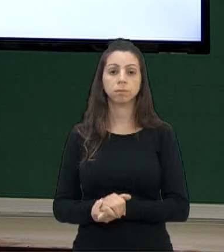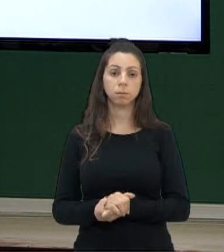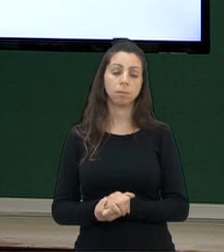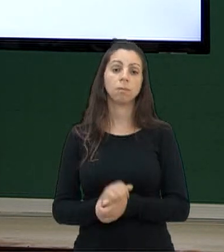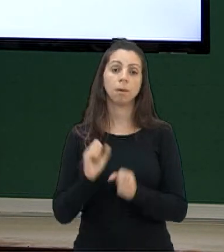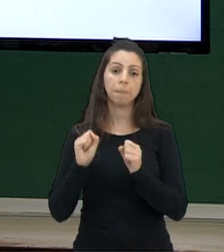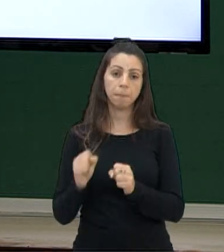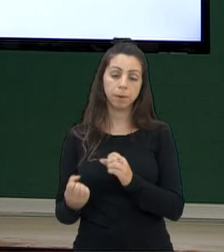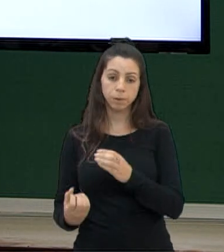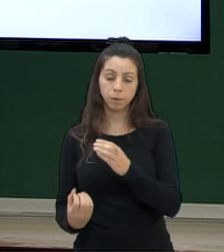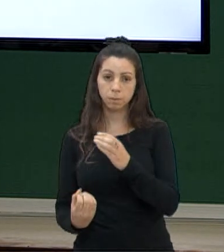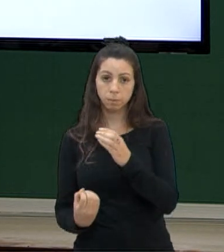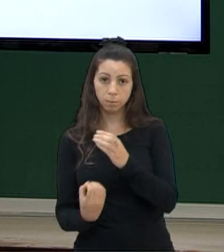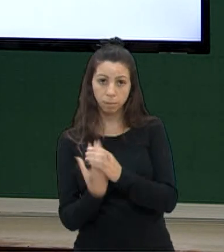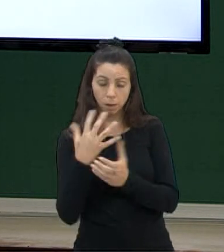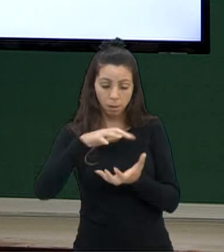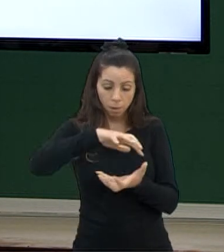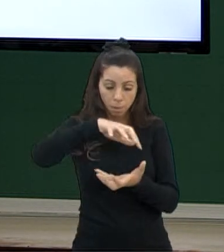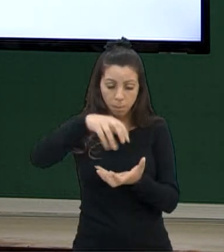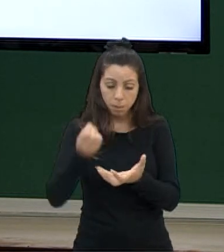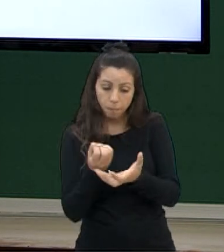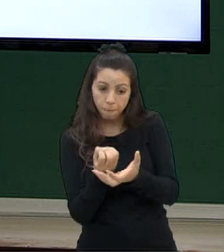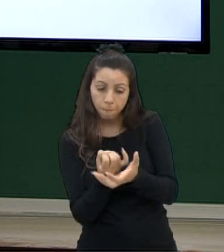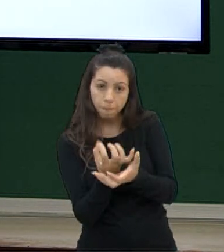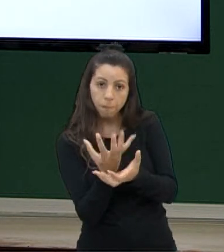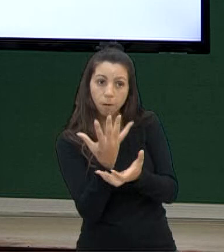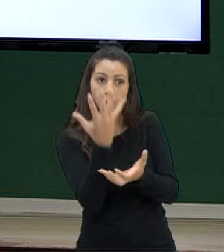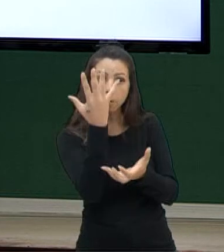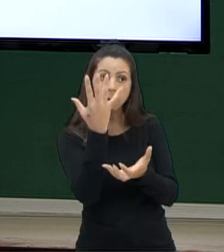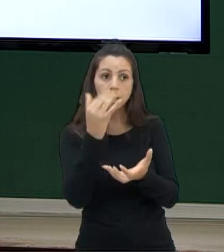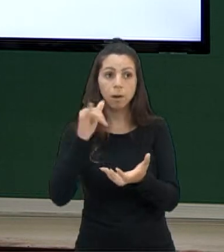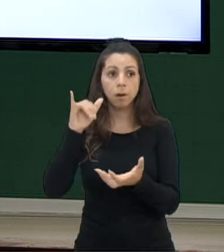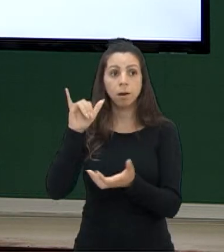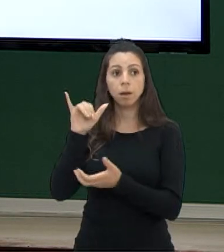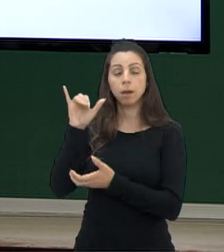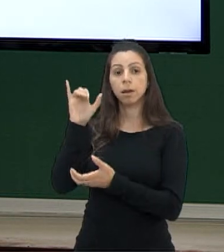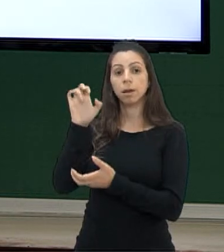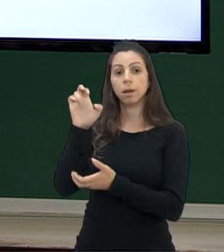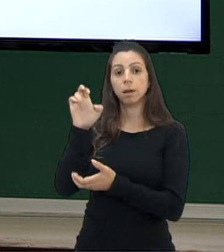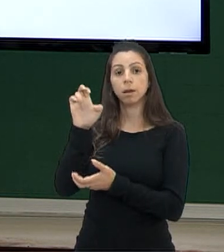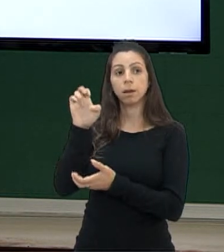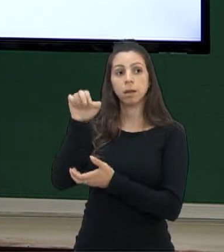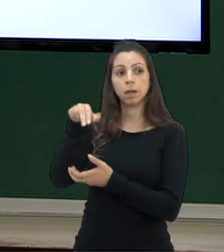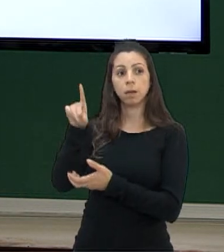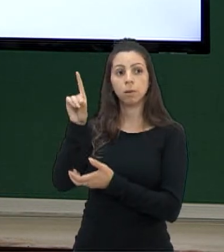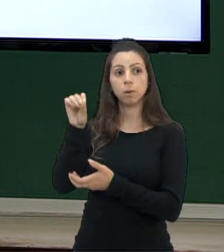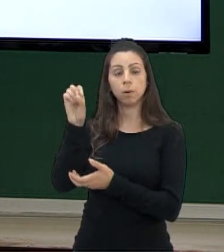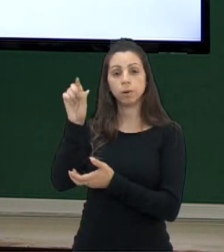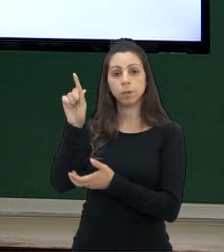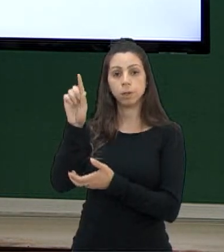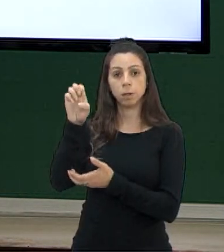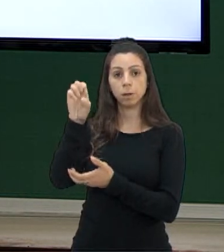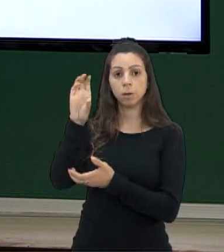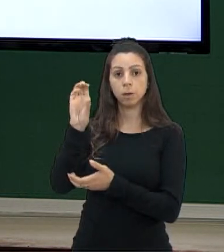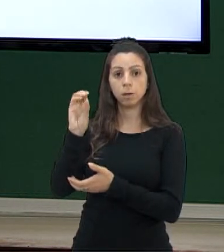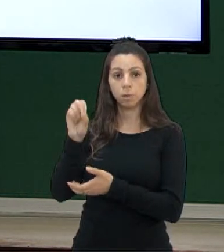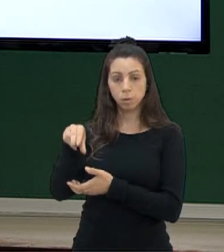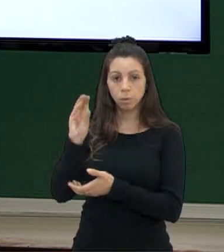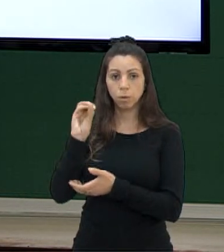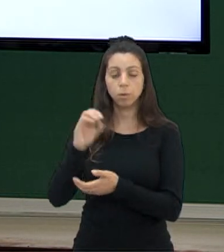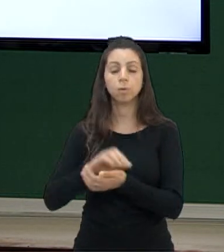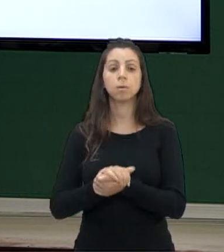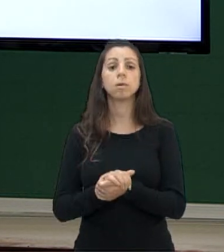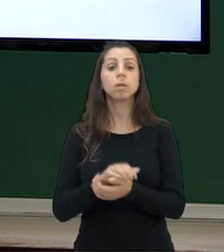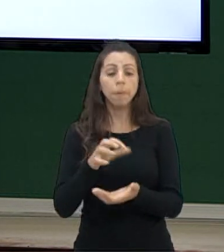origem de dentro do planeta, sendo os agentes internos ou agentes endógenos, e